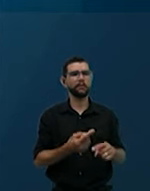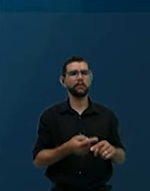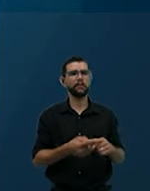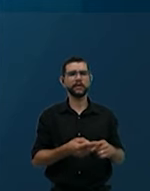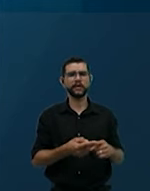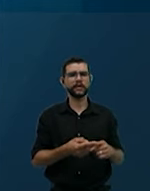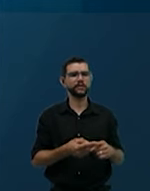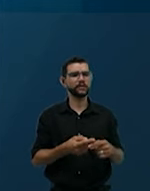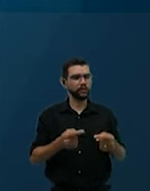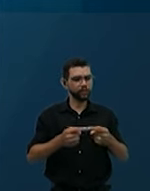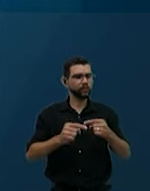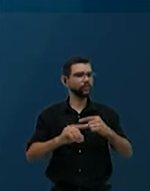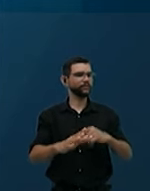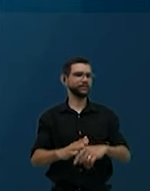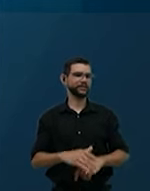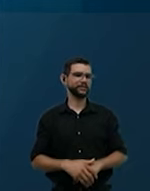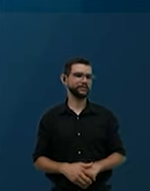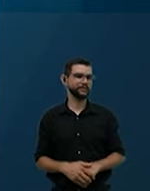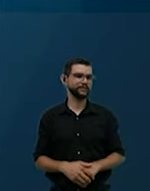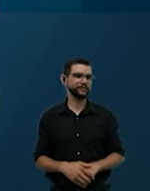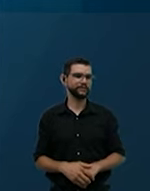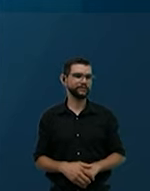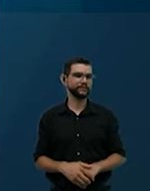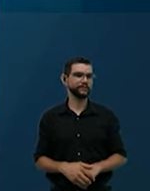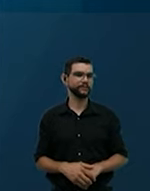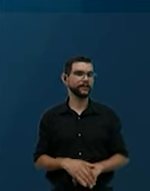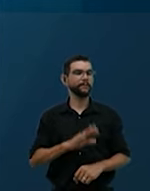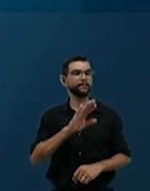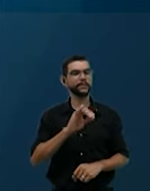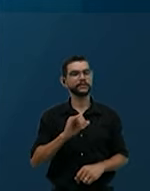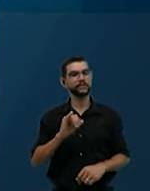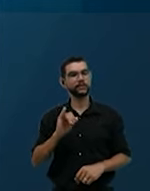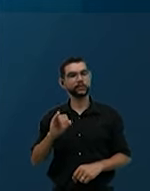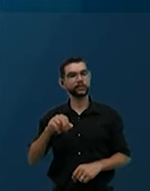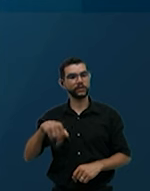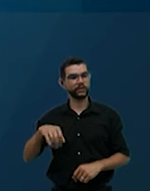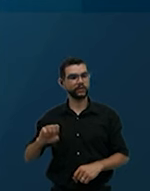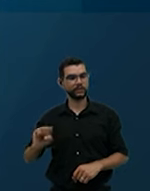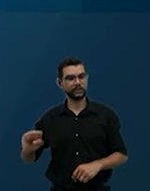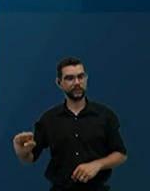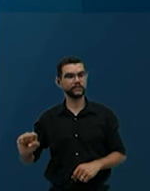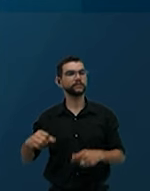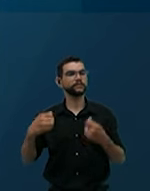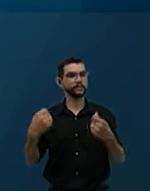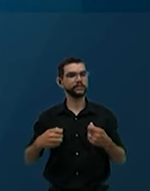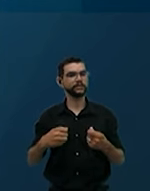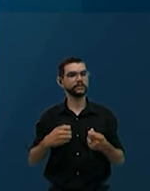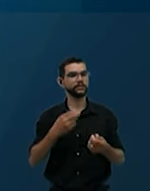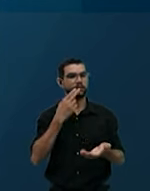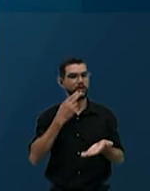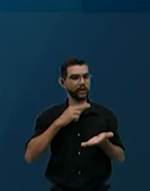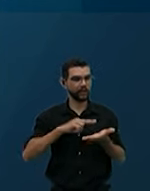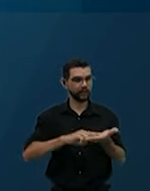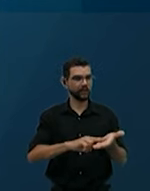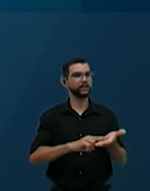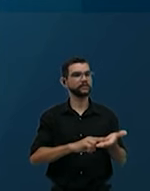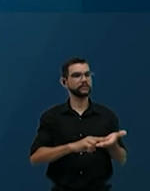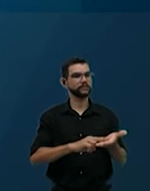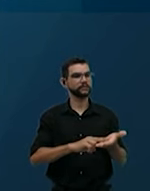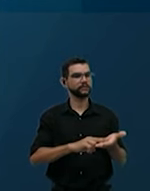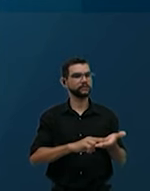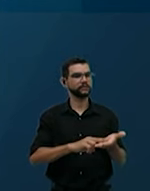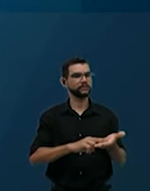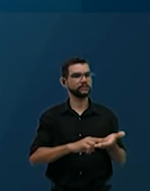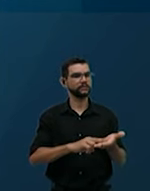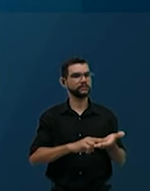o INSS não emite a carta de exigência, ele não teria motivo para não juntar de logo o documento. Por que ele vai